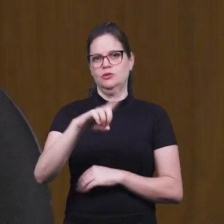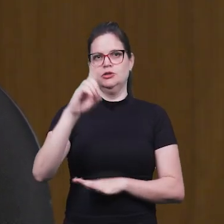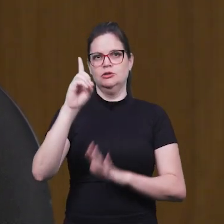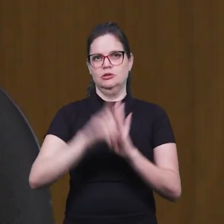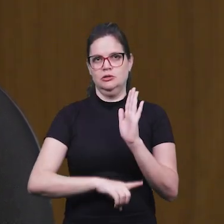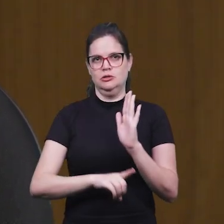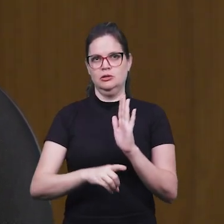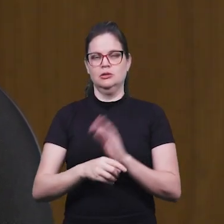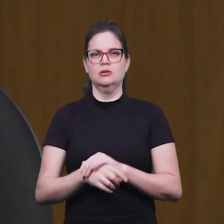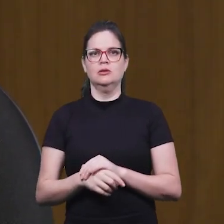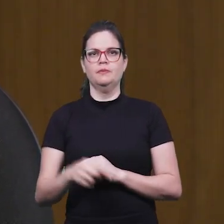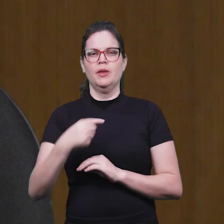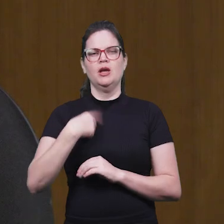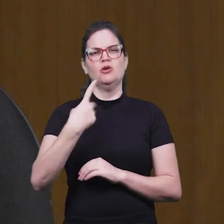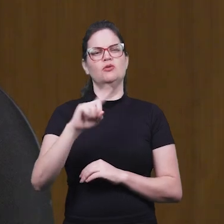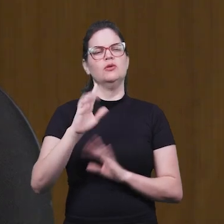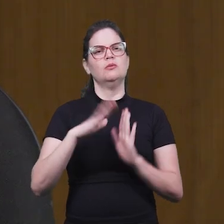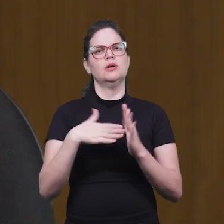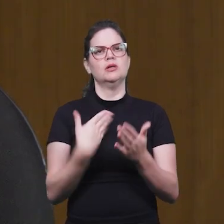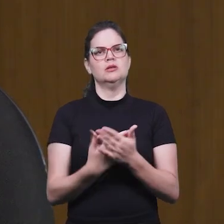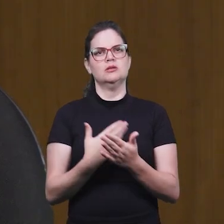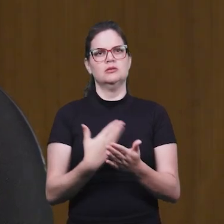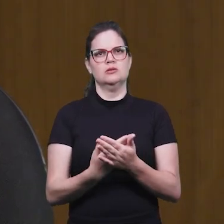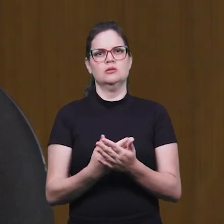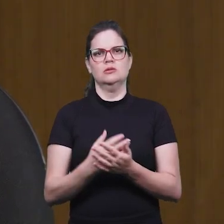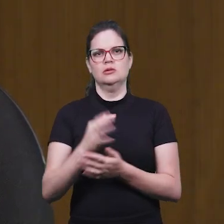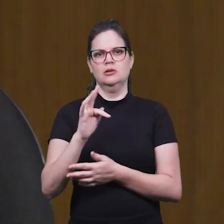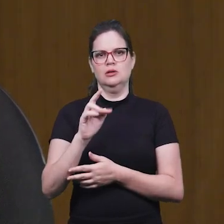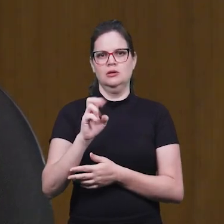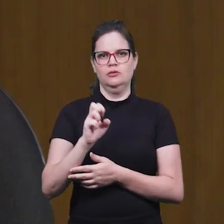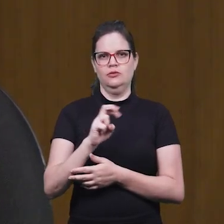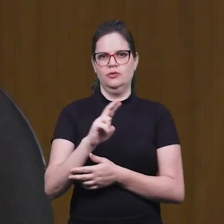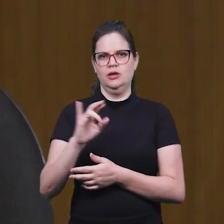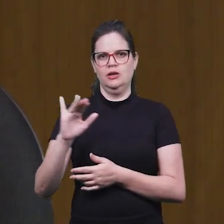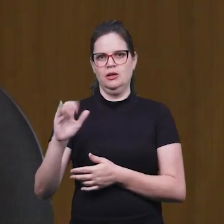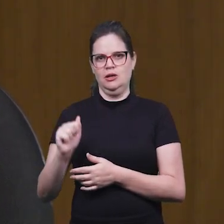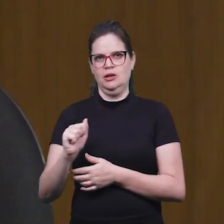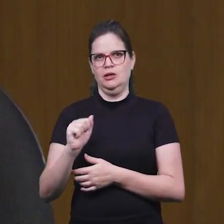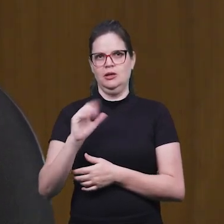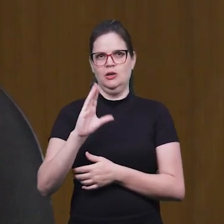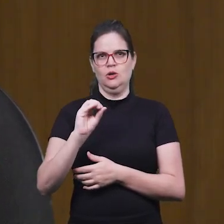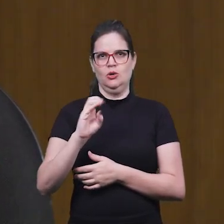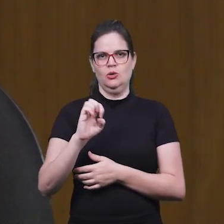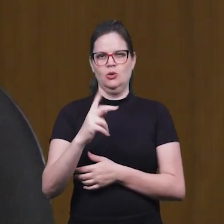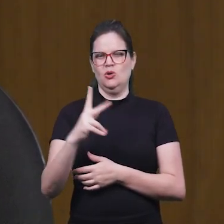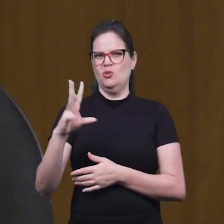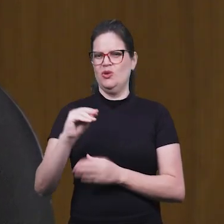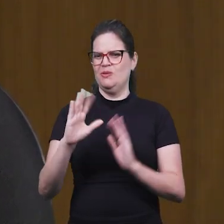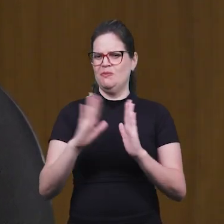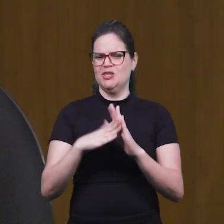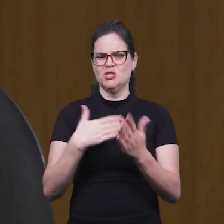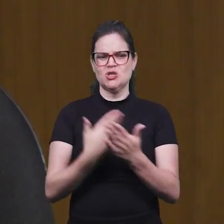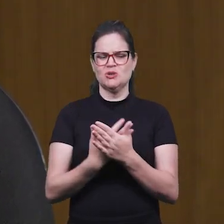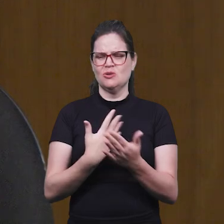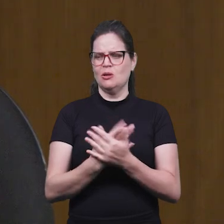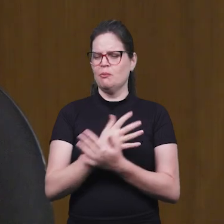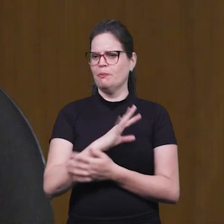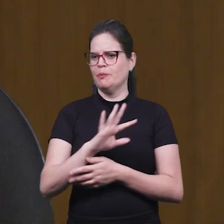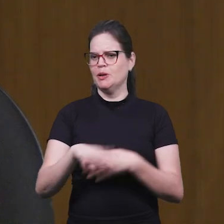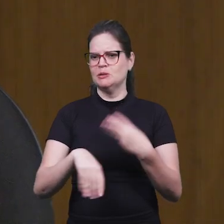Godofredo o Ferreira Coelho, uma escola totalmente desorganizada,